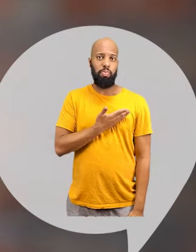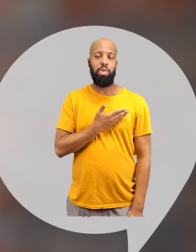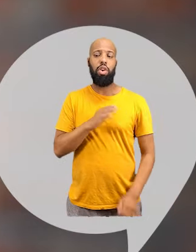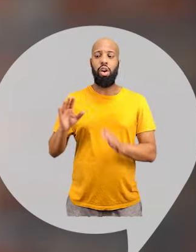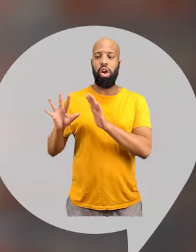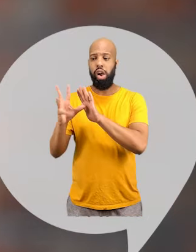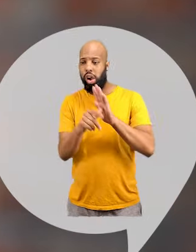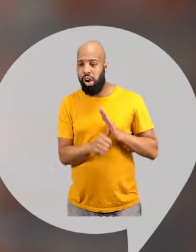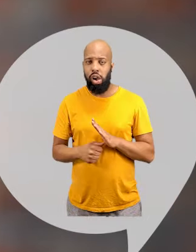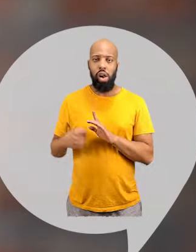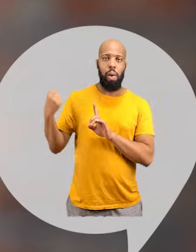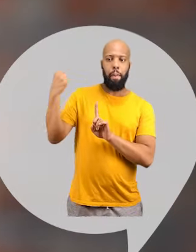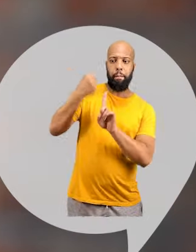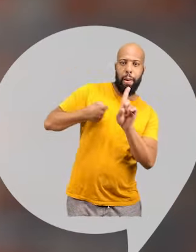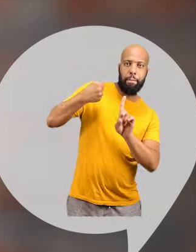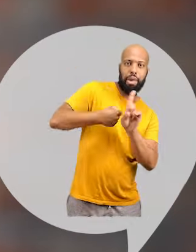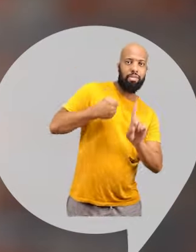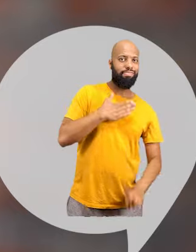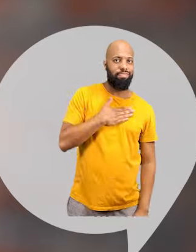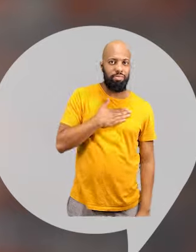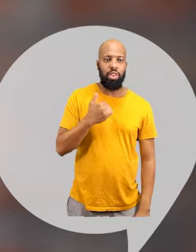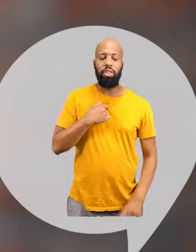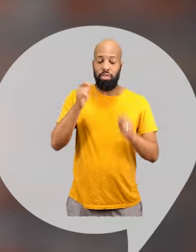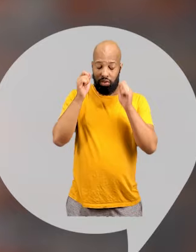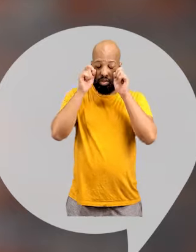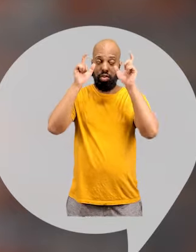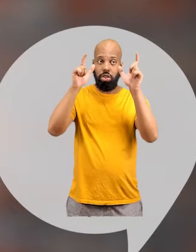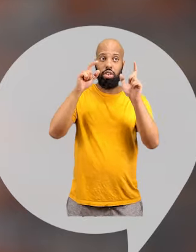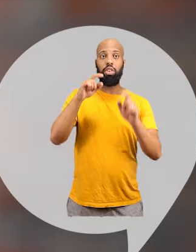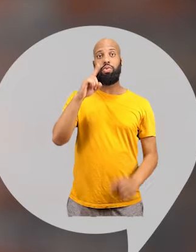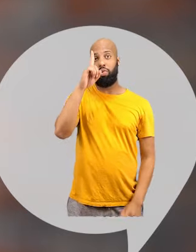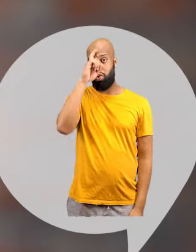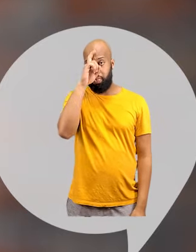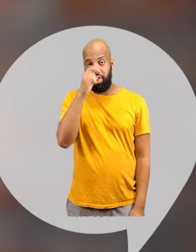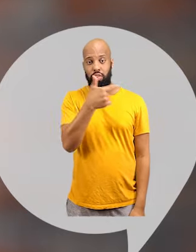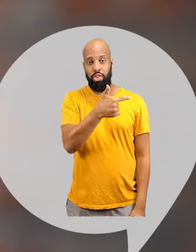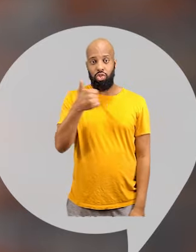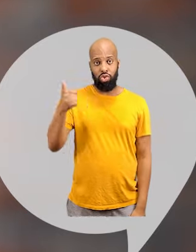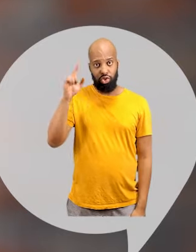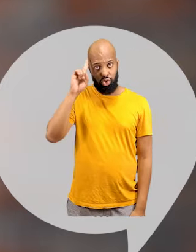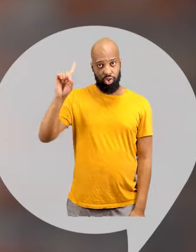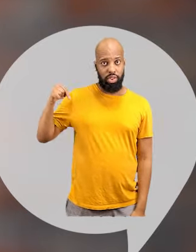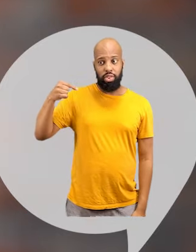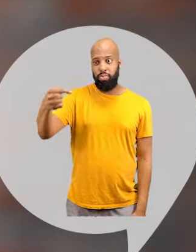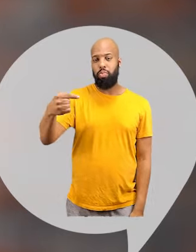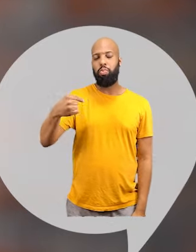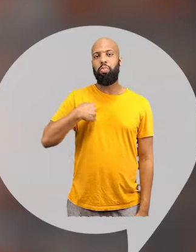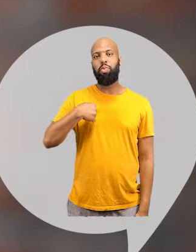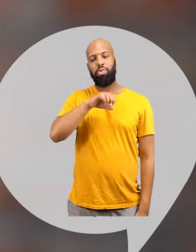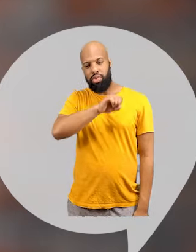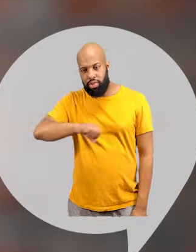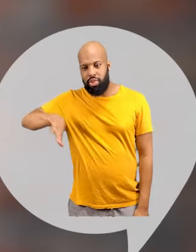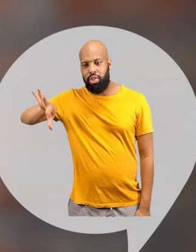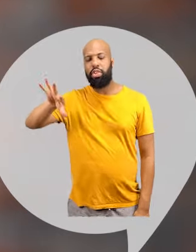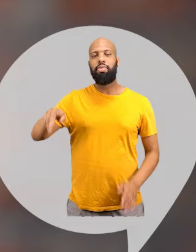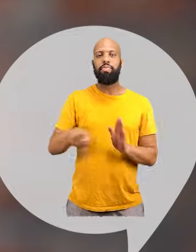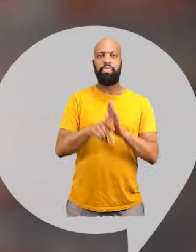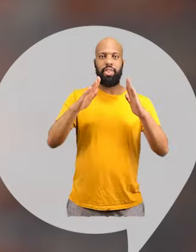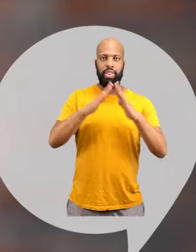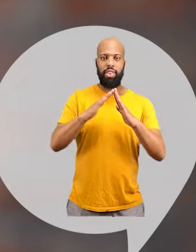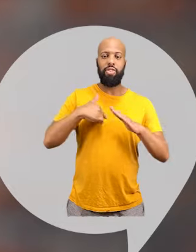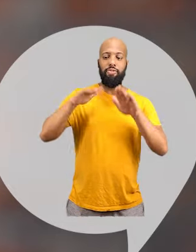e agredido eu acordei no hospital tipo 21 dias depois eu só só 21 dias depois que eu fui sair do hospital fui para casa